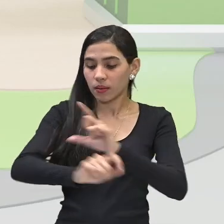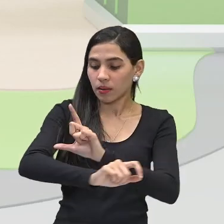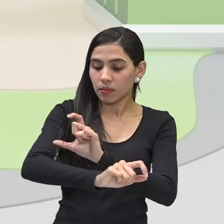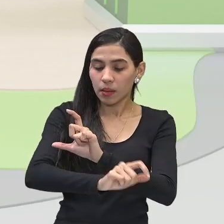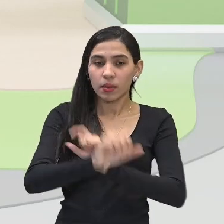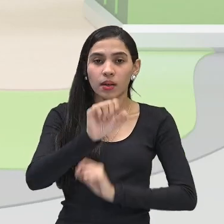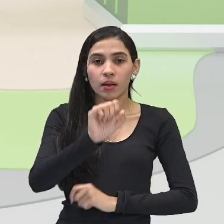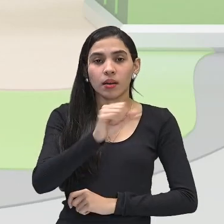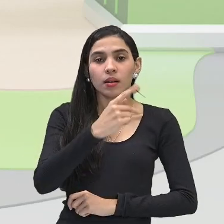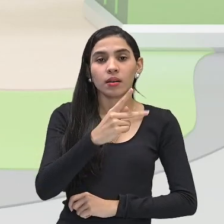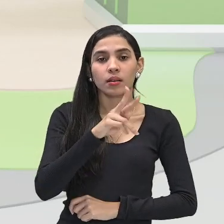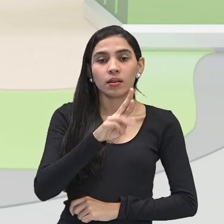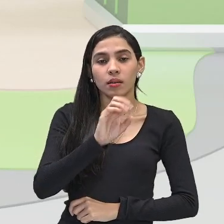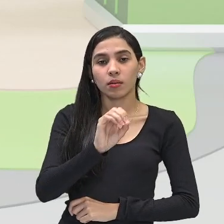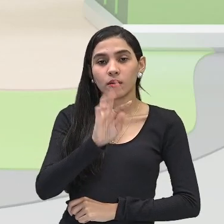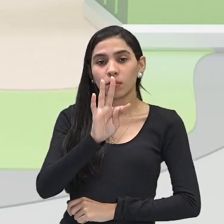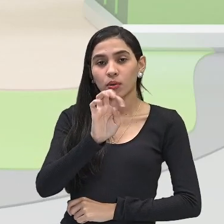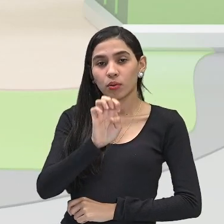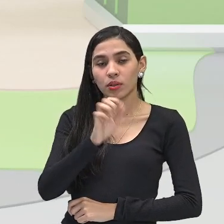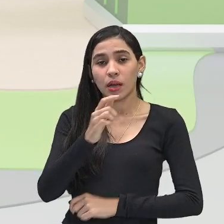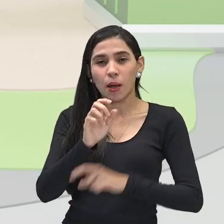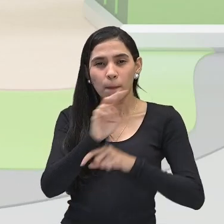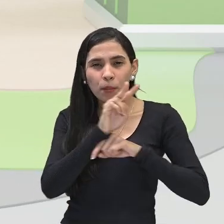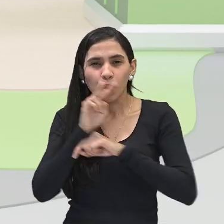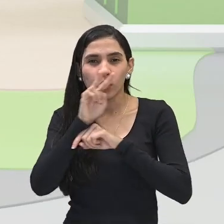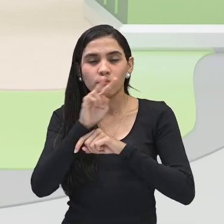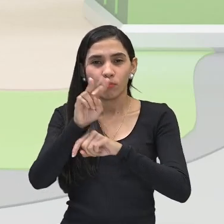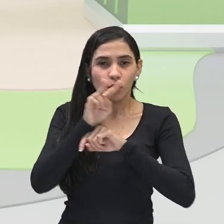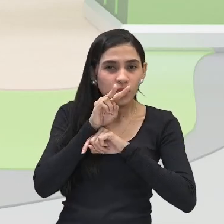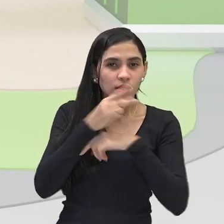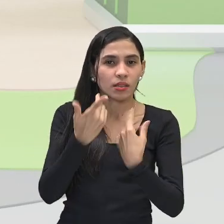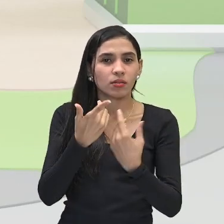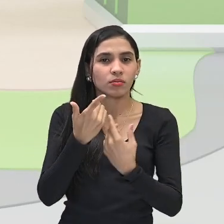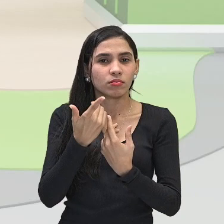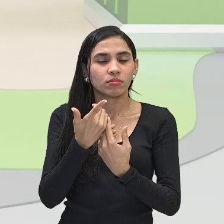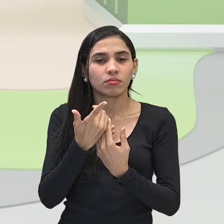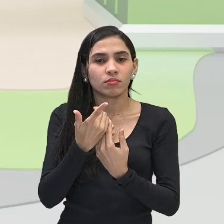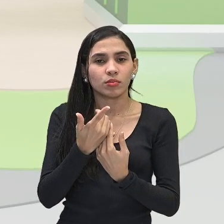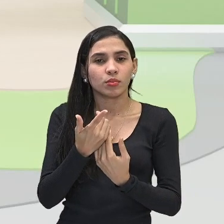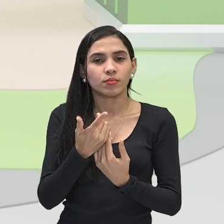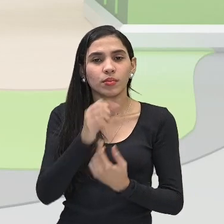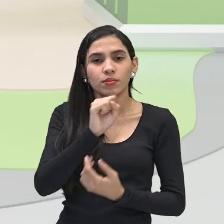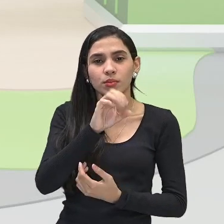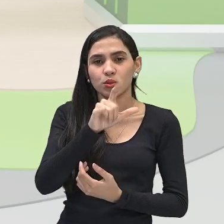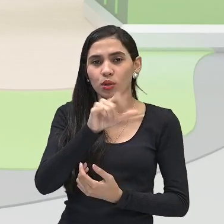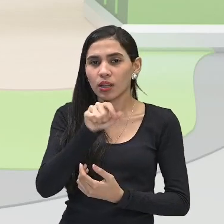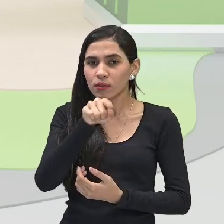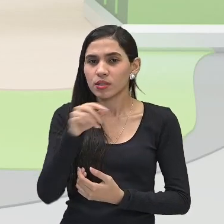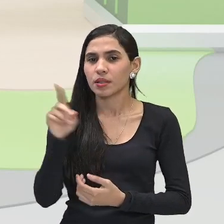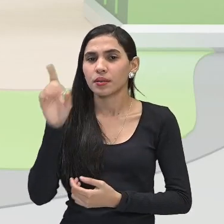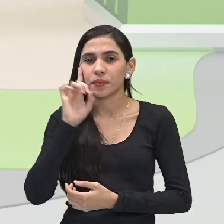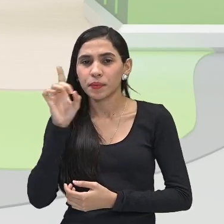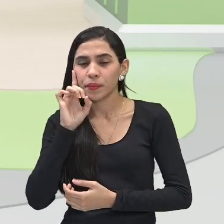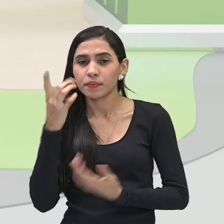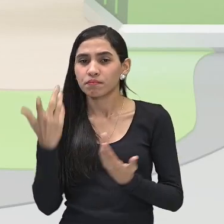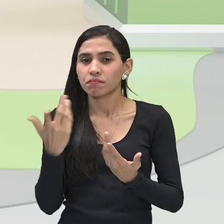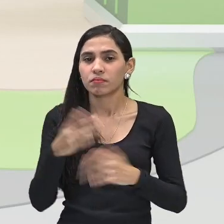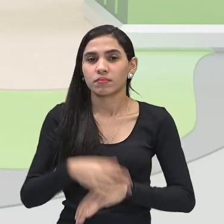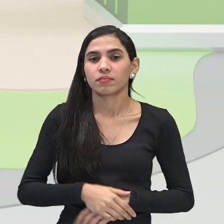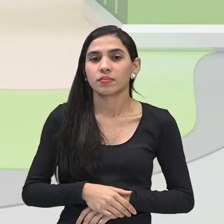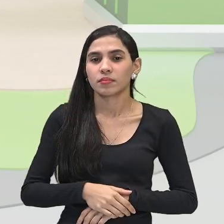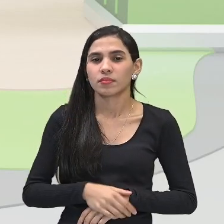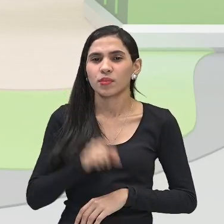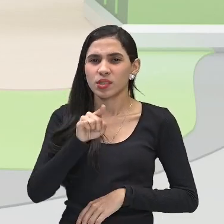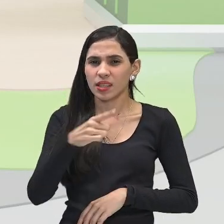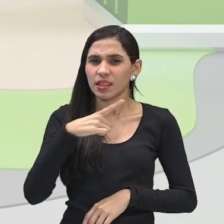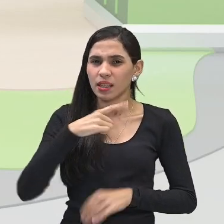Será se você usa protetor solar no dia a dia? Será se você tem esse